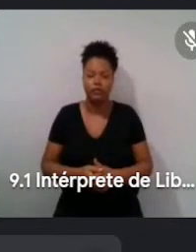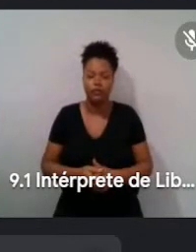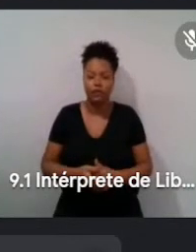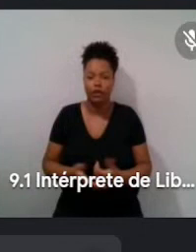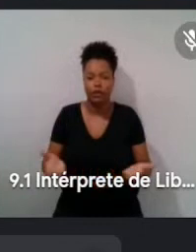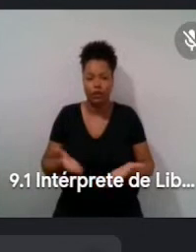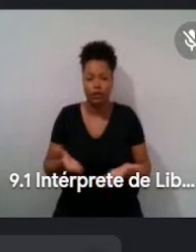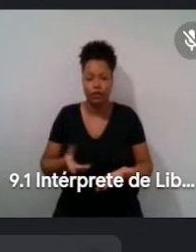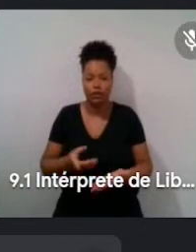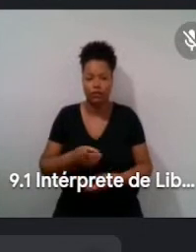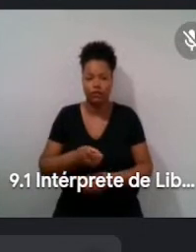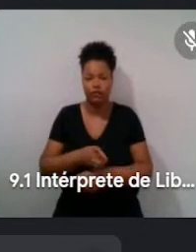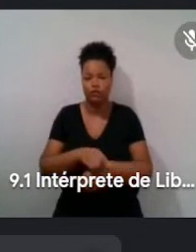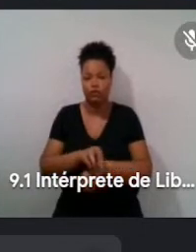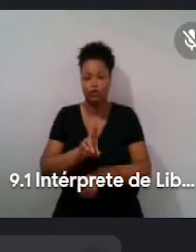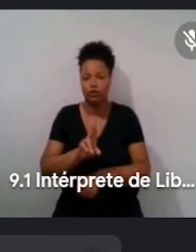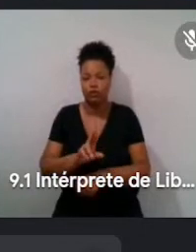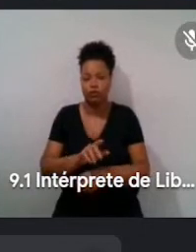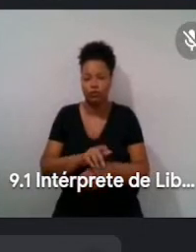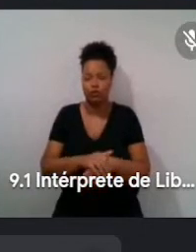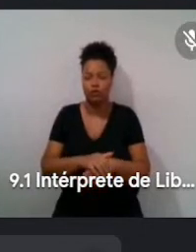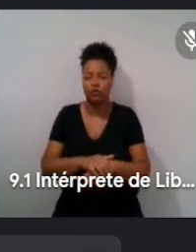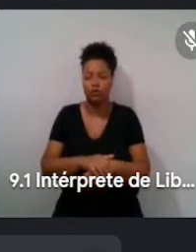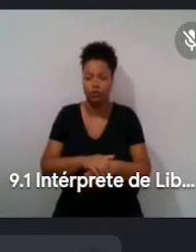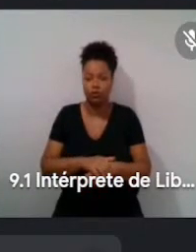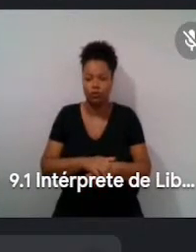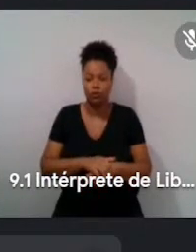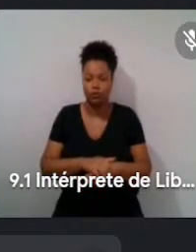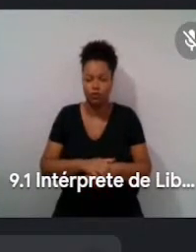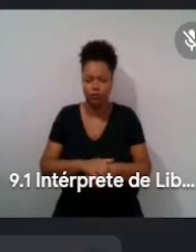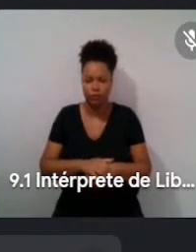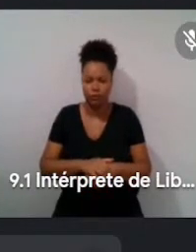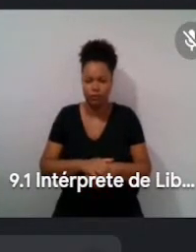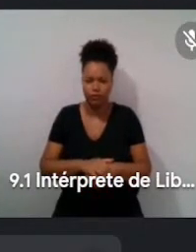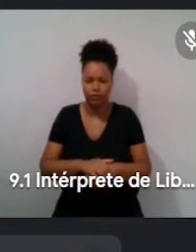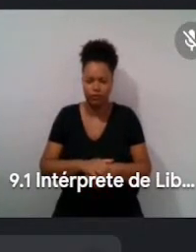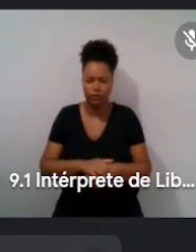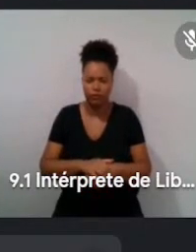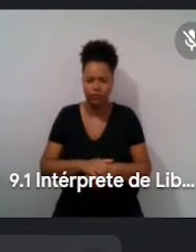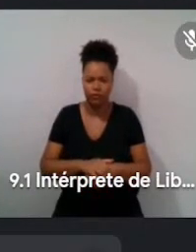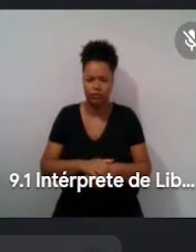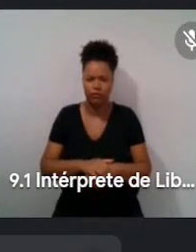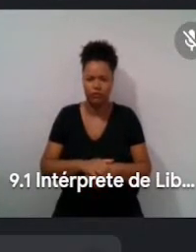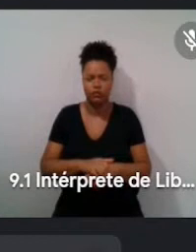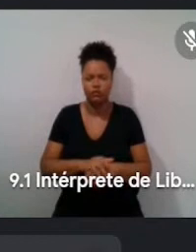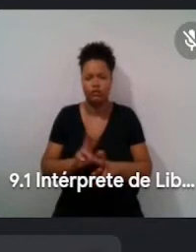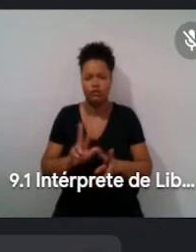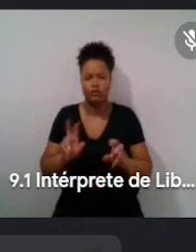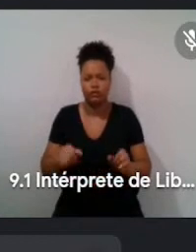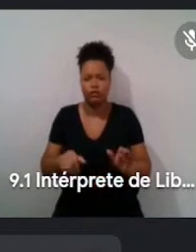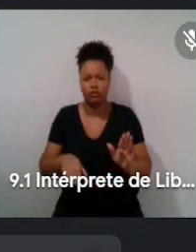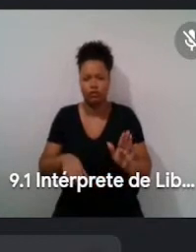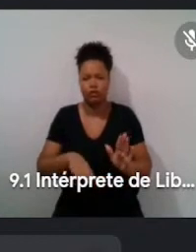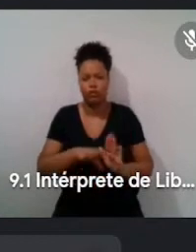Rodrigo de Menezes dos Santos, com relação à rejeição das preliminares e do voto de